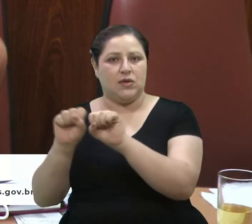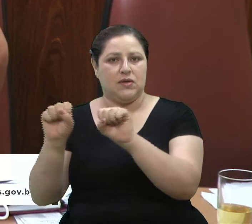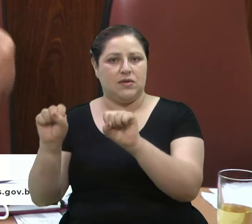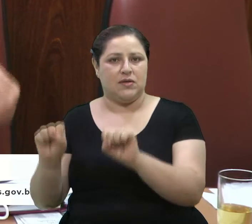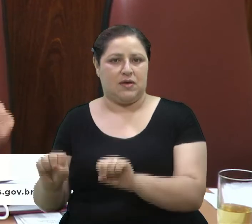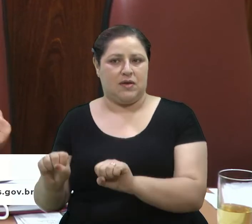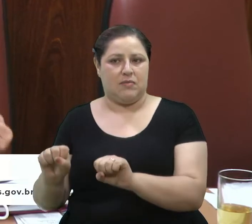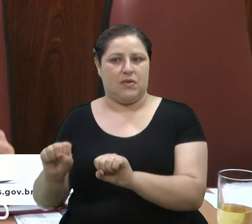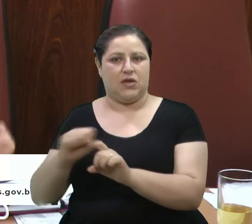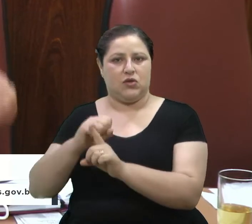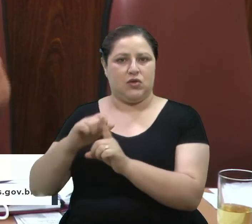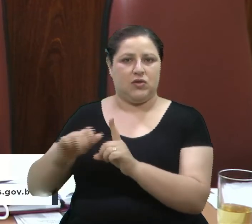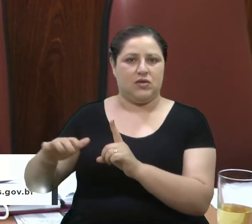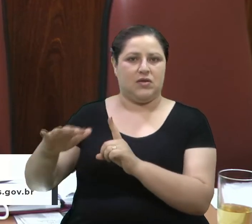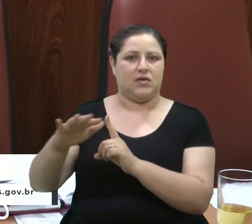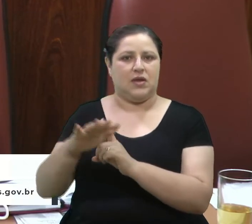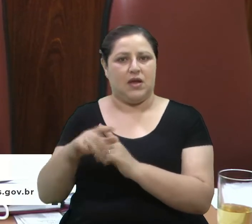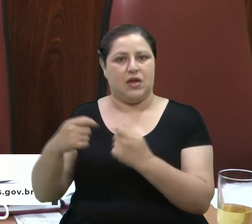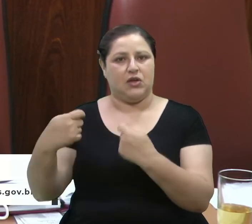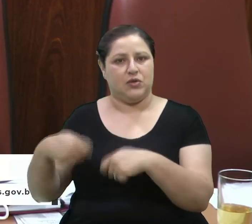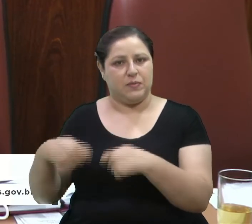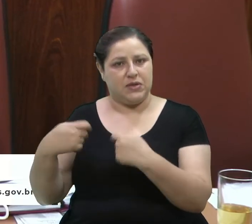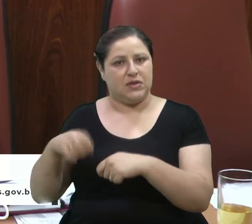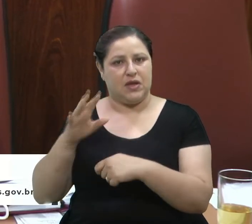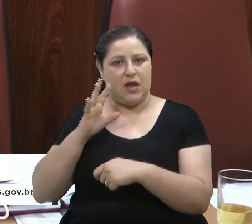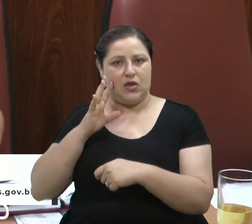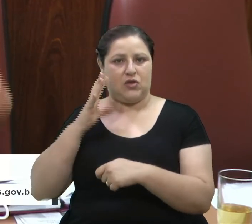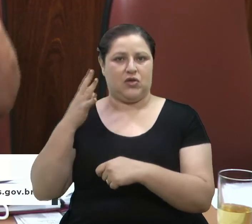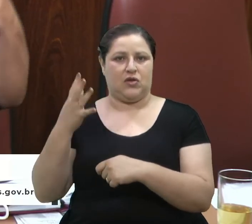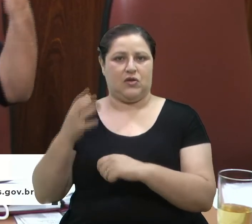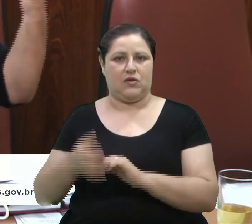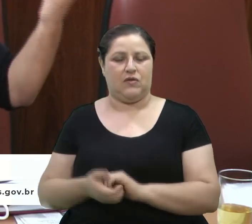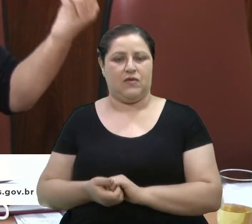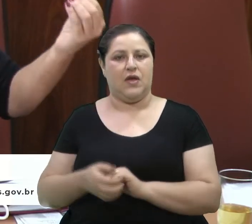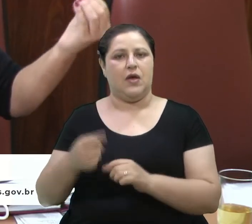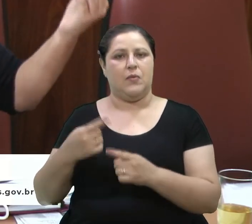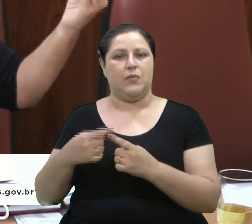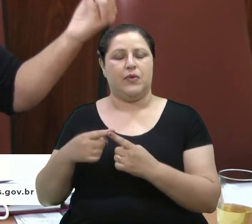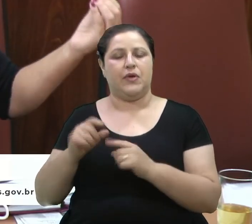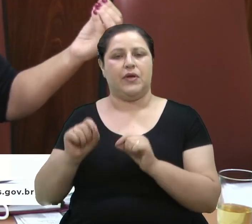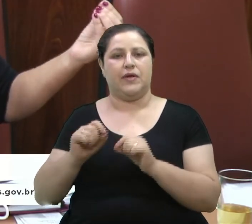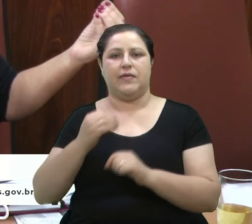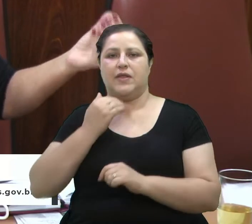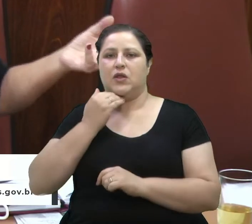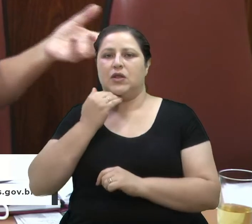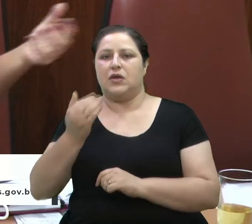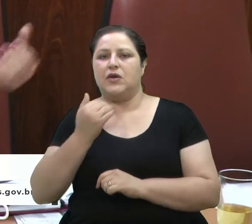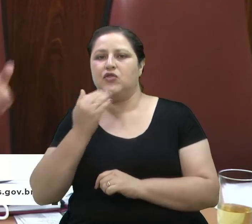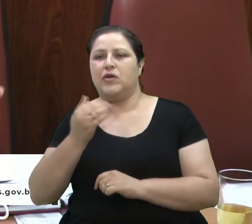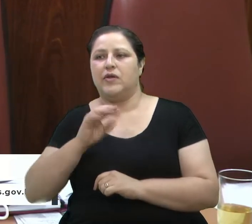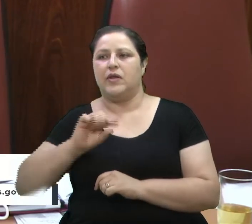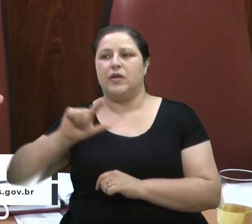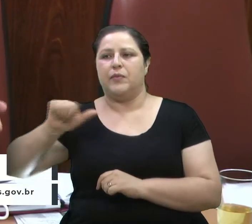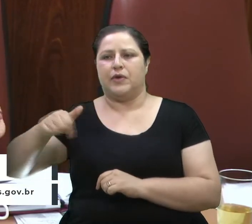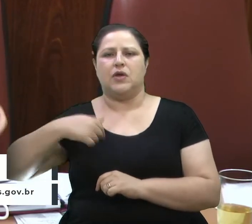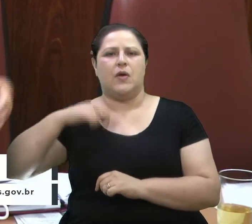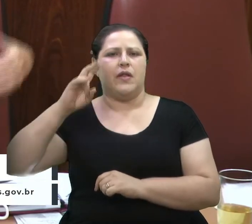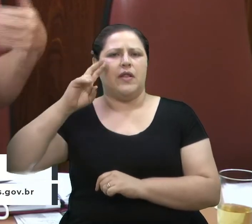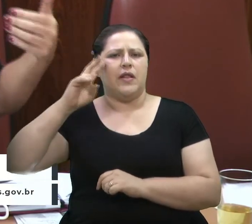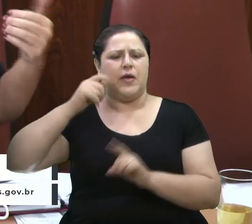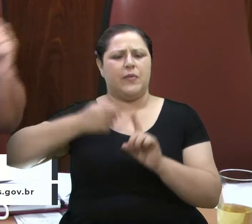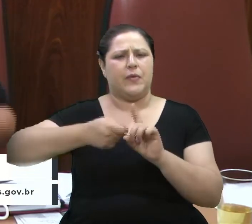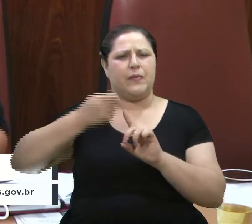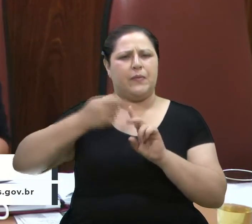nossa sociedade precisa resolver, porque não adianta depois, eu lembro alguns meses com